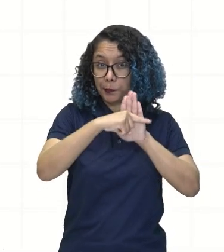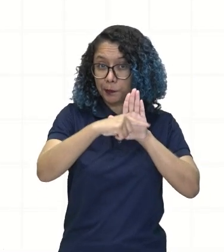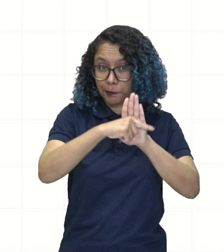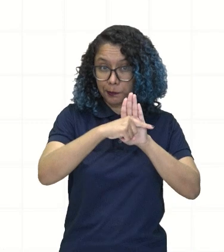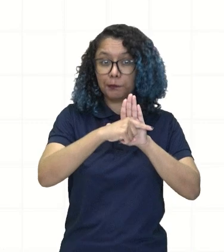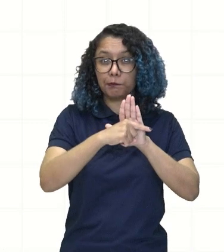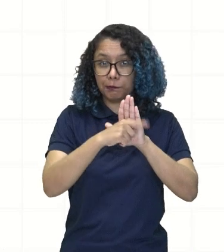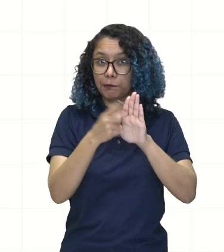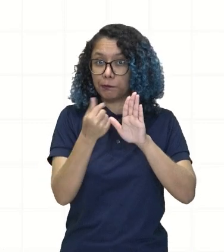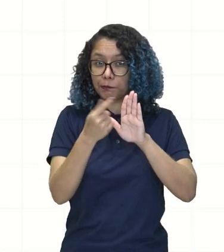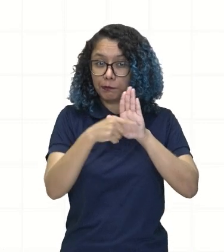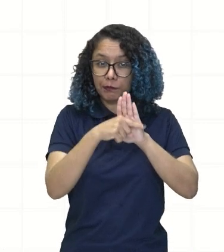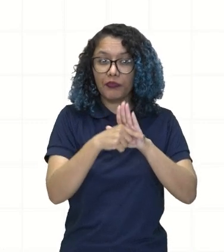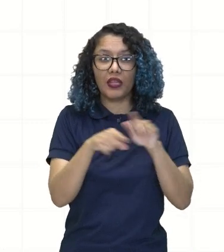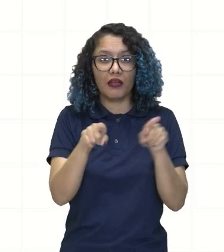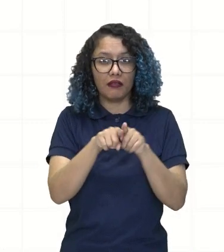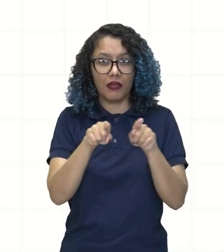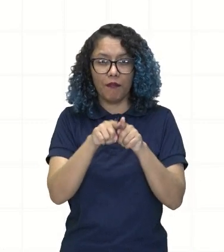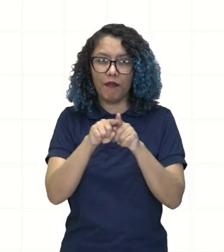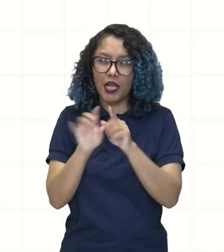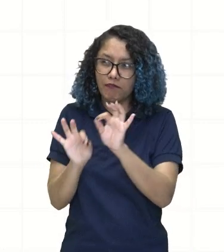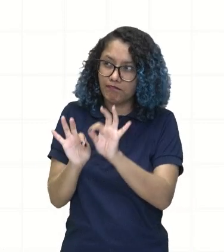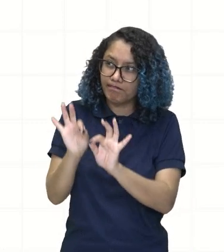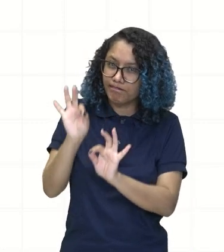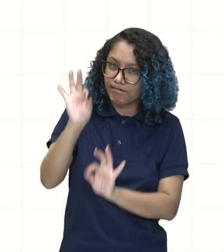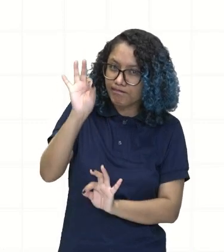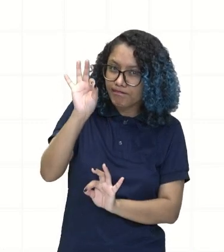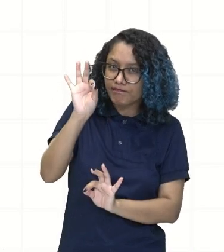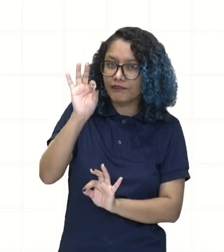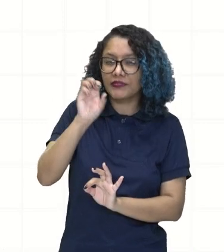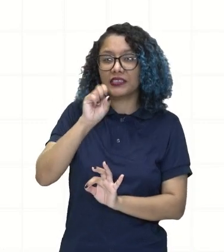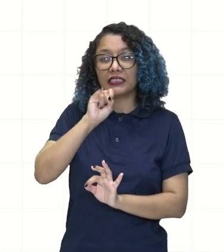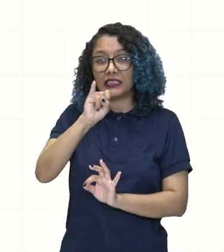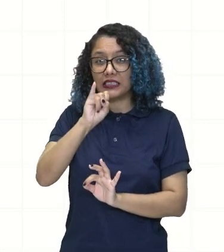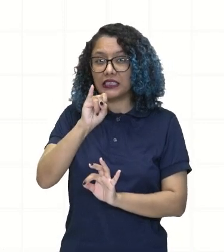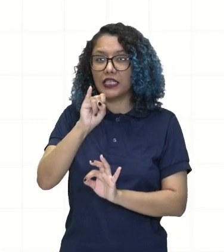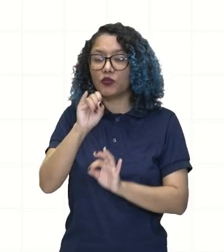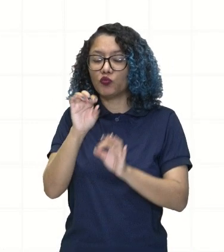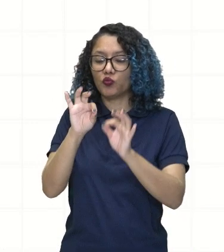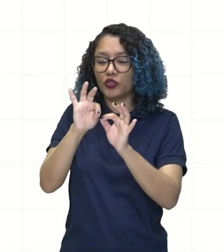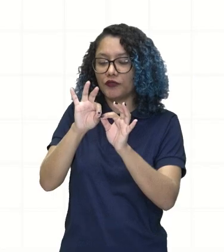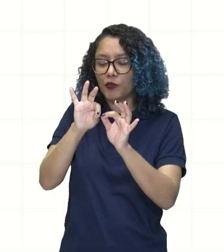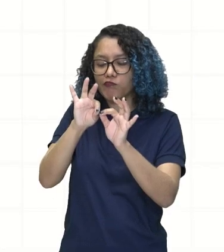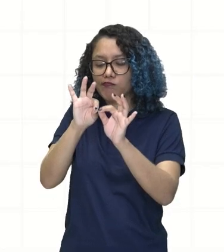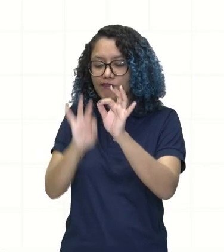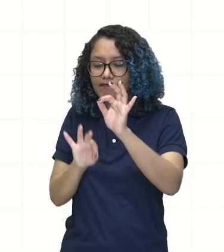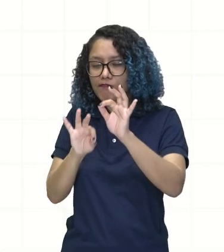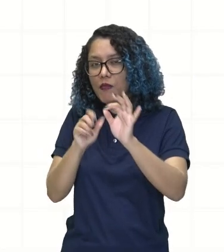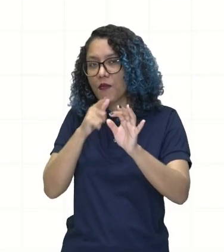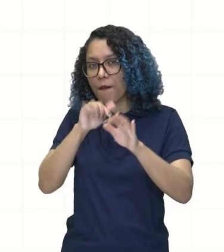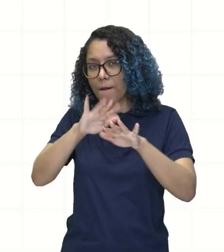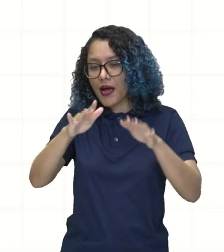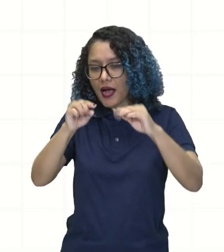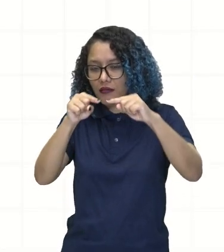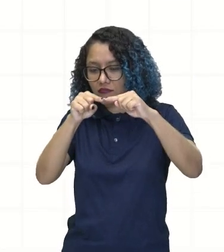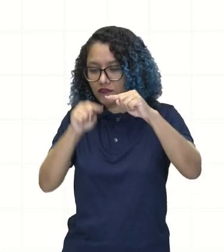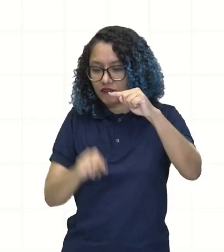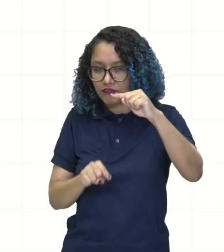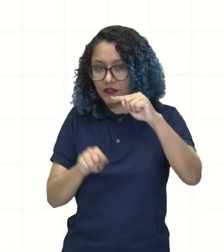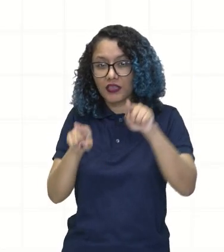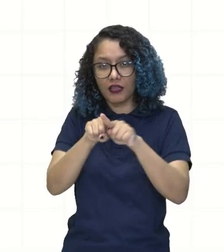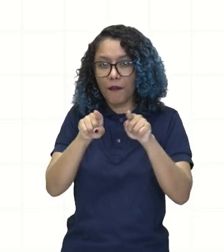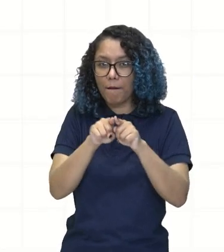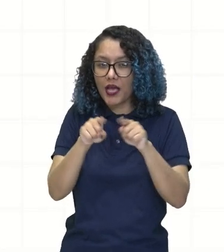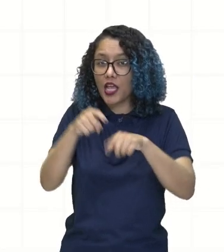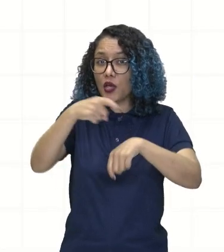medida de altitude, que é exatamente quando a gente tem ali um nível abaixo do nível do mar. De fusos